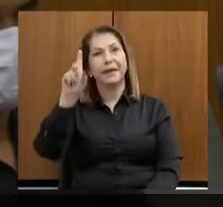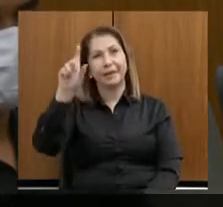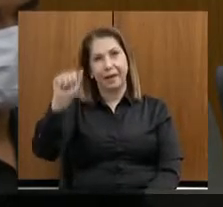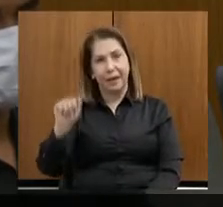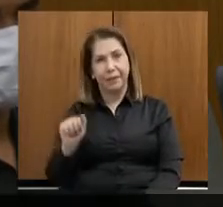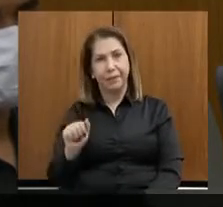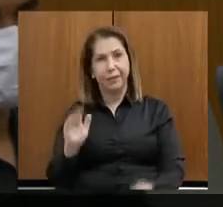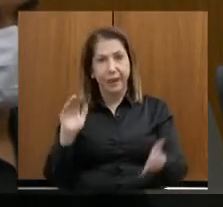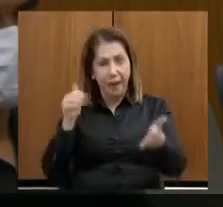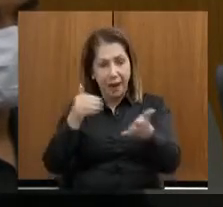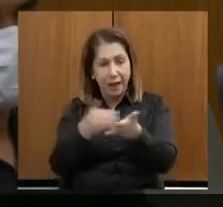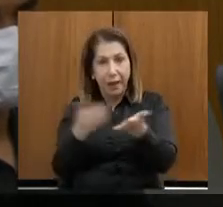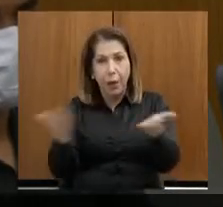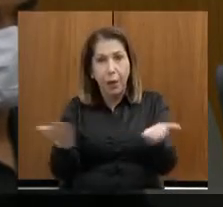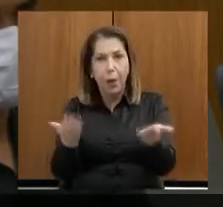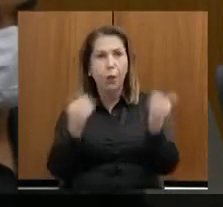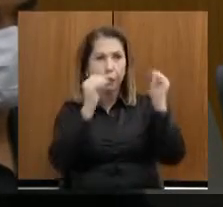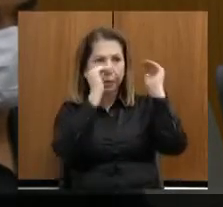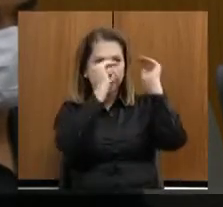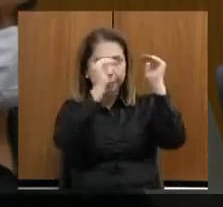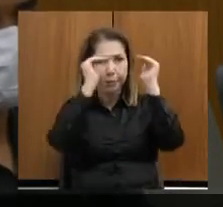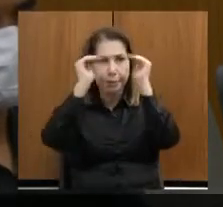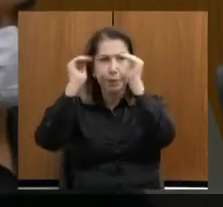tá certo é